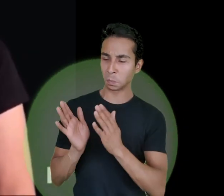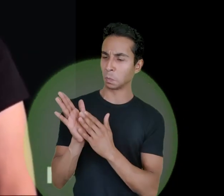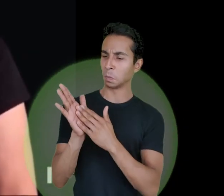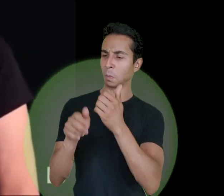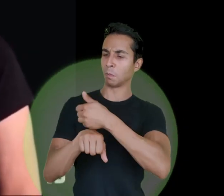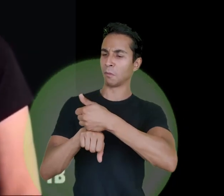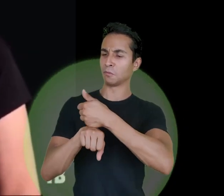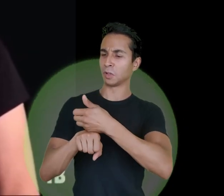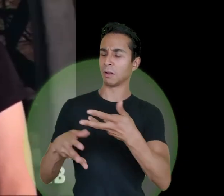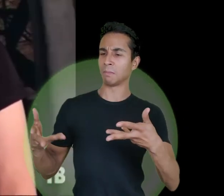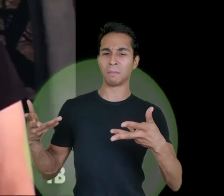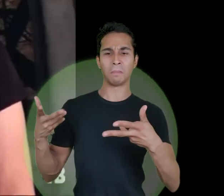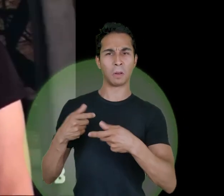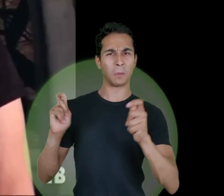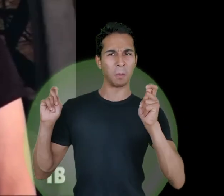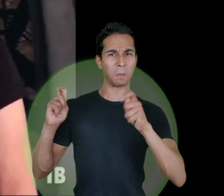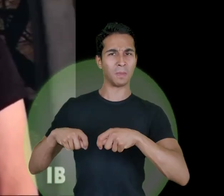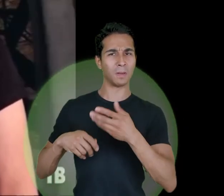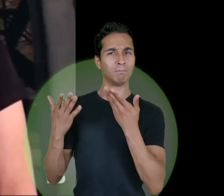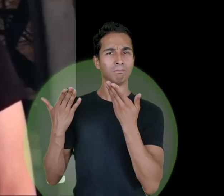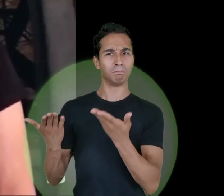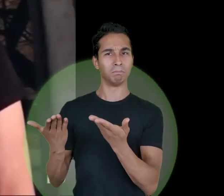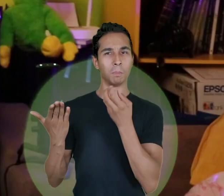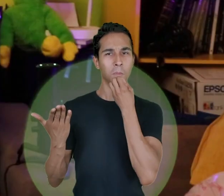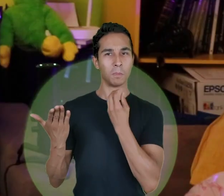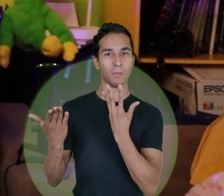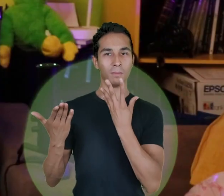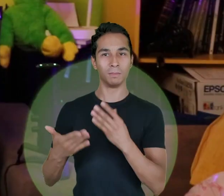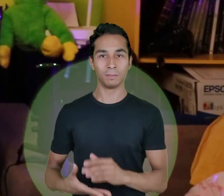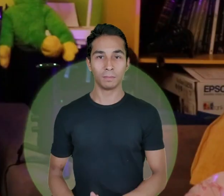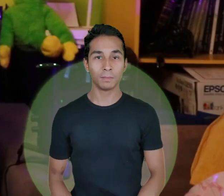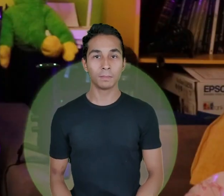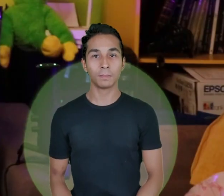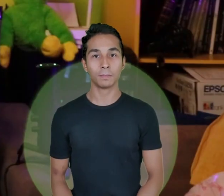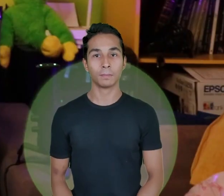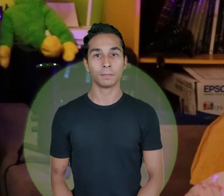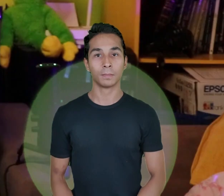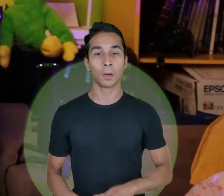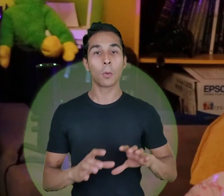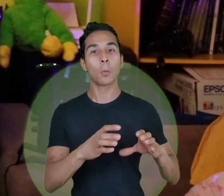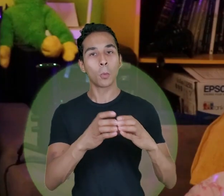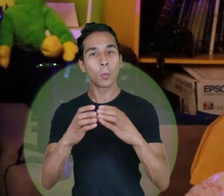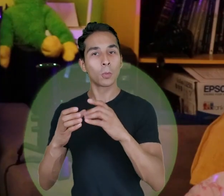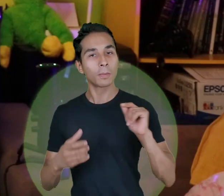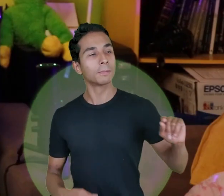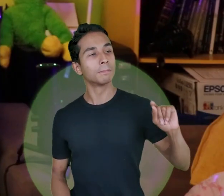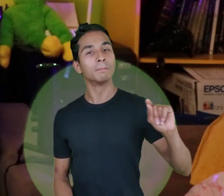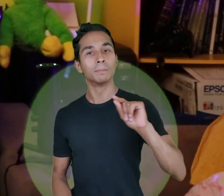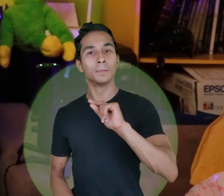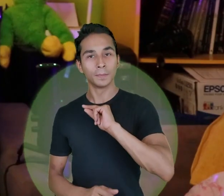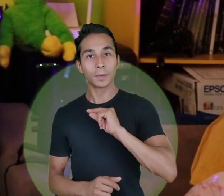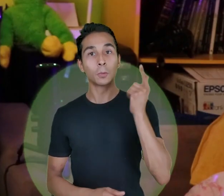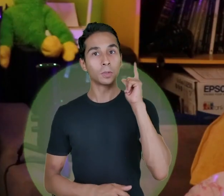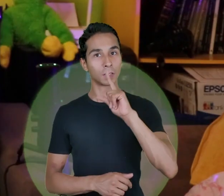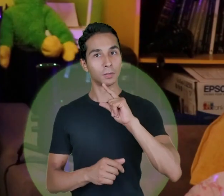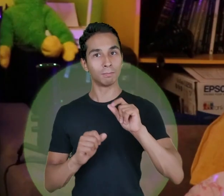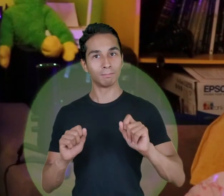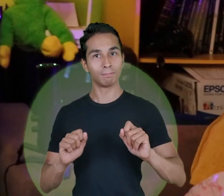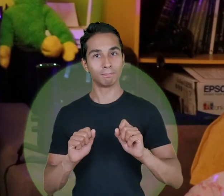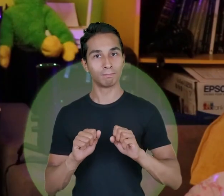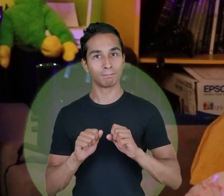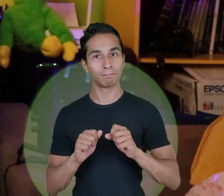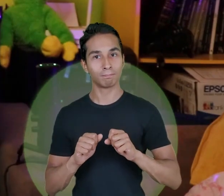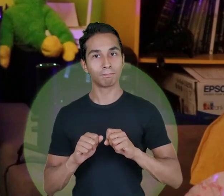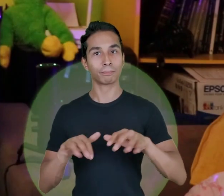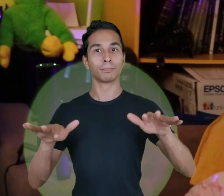profissional, mas que competência, mas que cuidado. Então a gente vê esses grupos todos aí, né, que tiveram esse trabalho aí de destaque, e ao mesmo tempo a